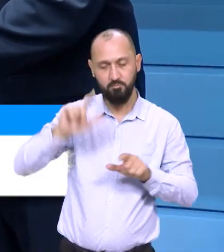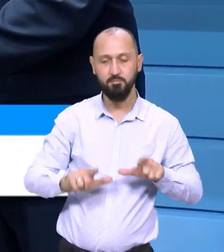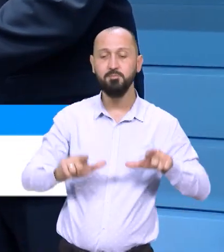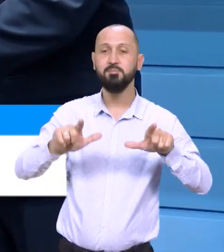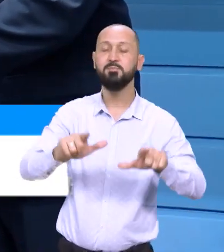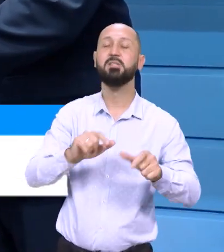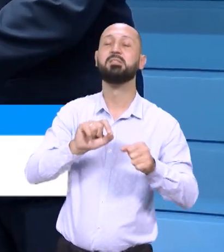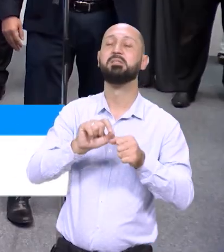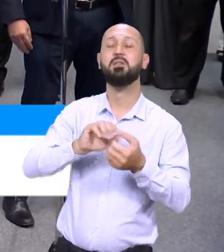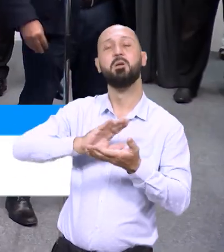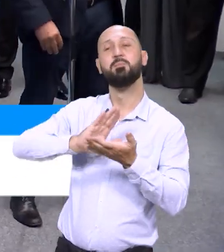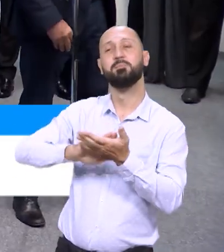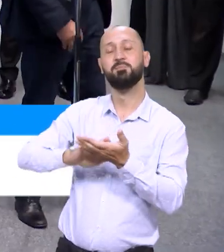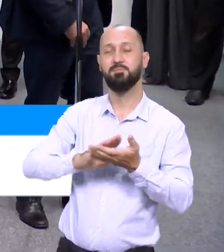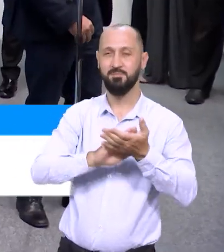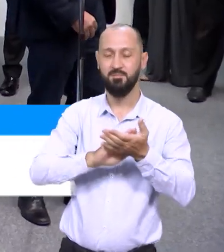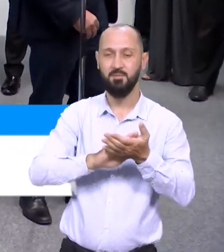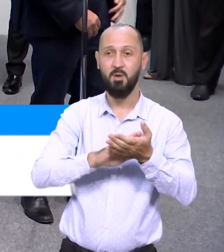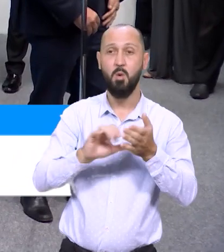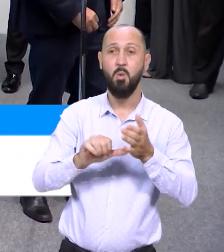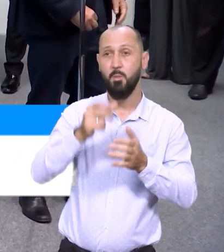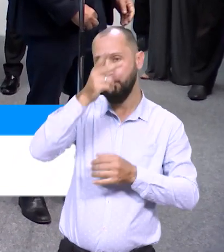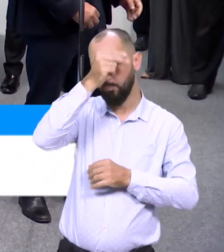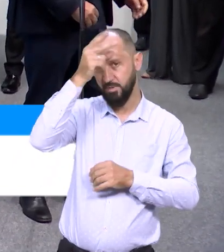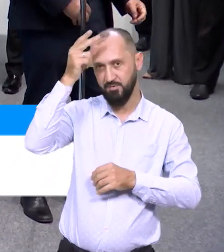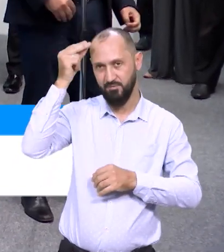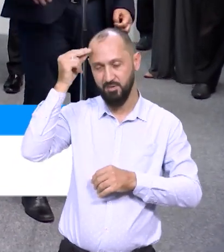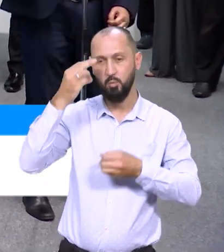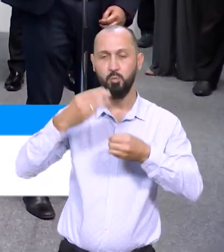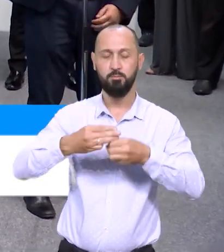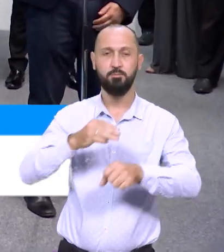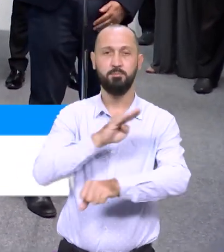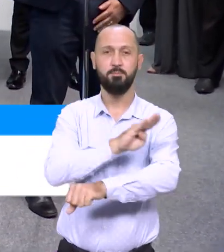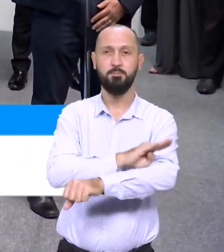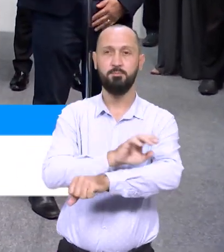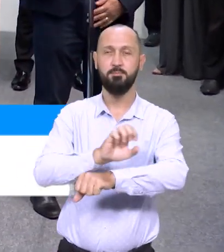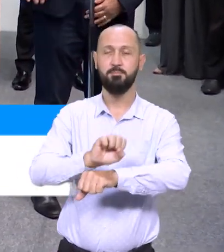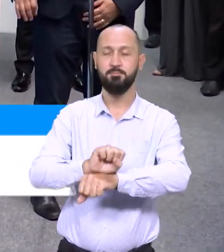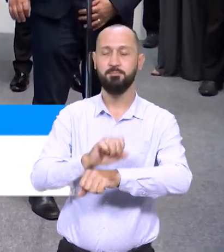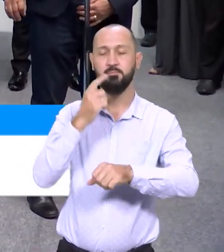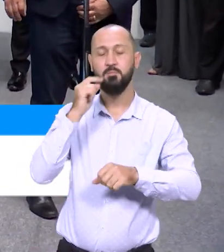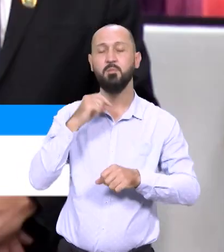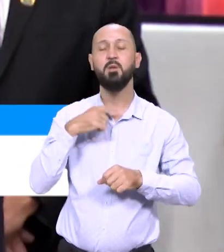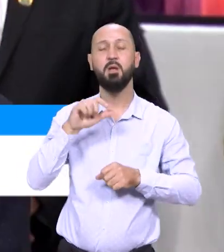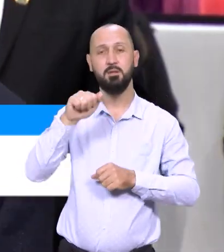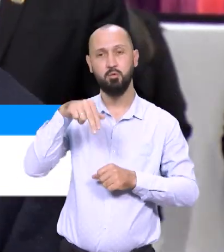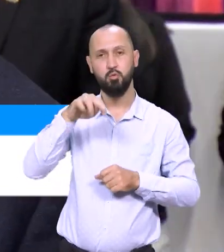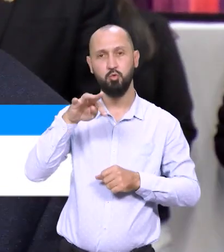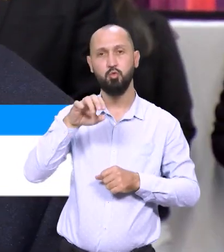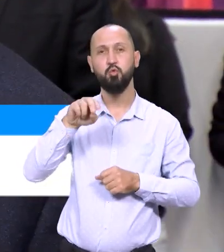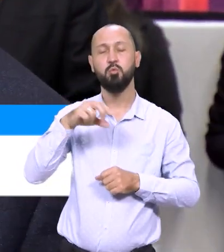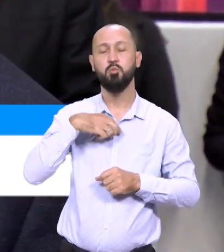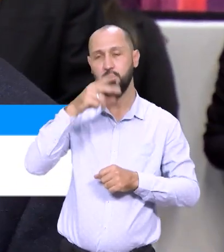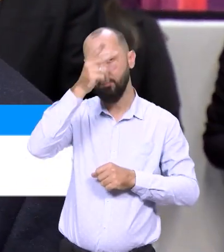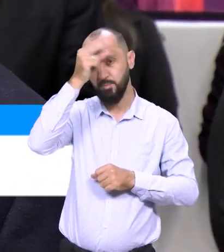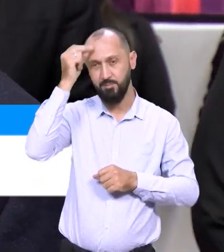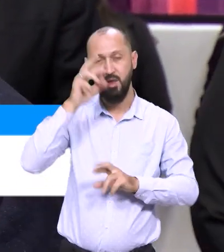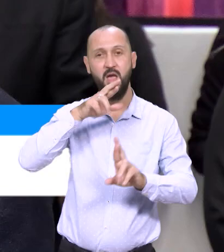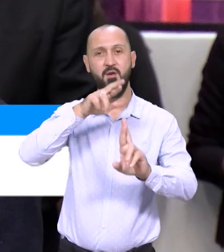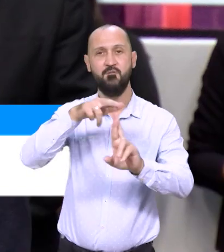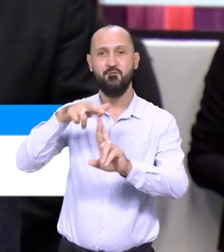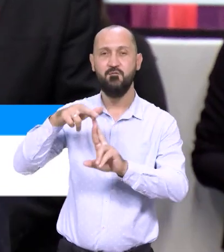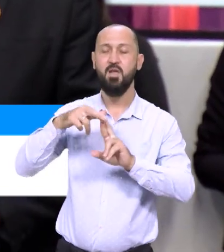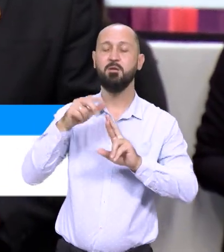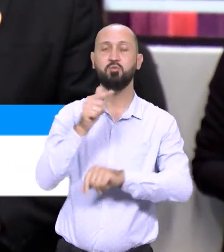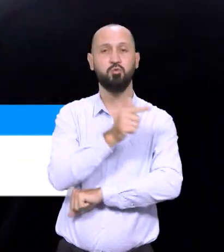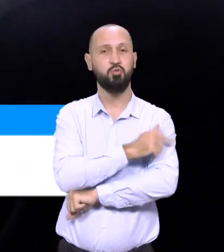de congratulação ao prefeito de Brasilândia, Antônio de Pádua Thiago. O prefeito é referência de